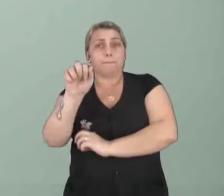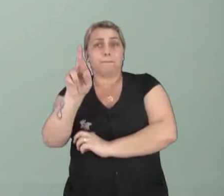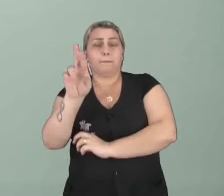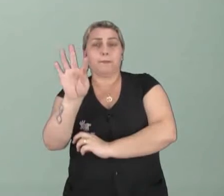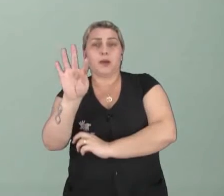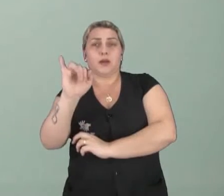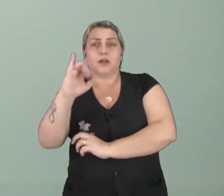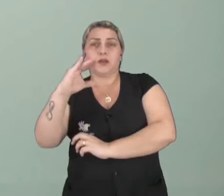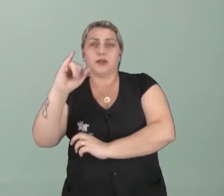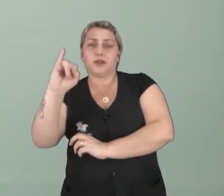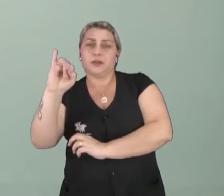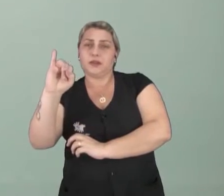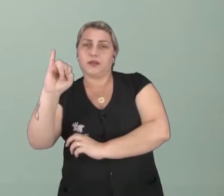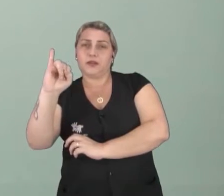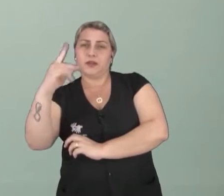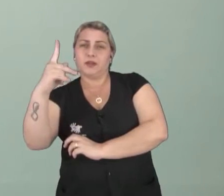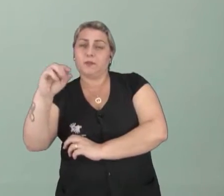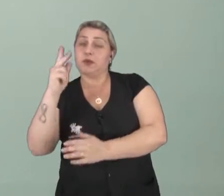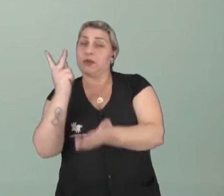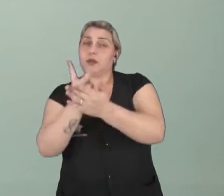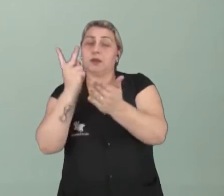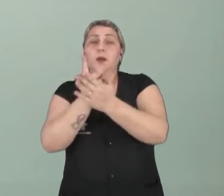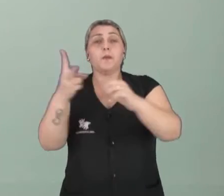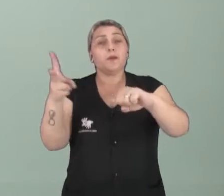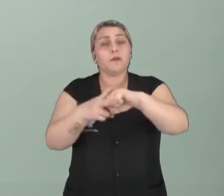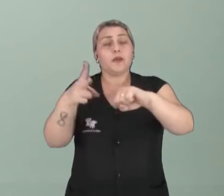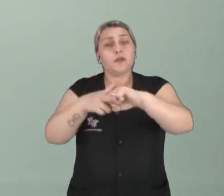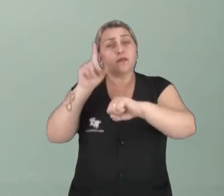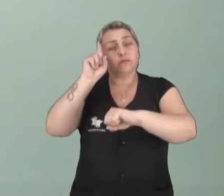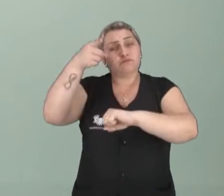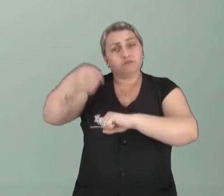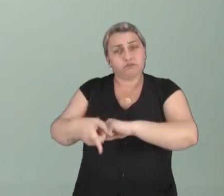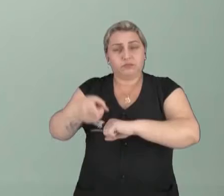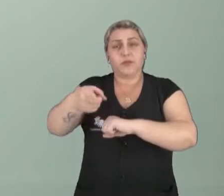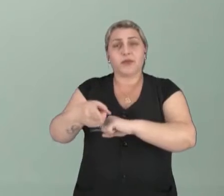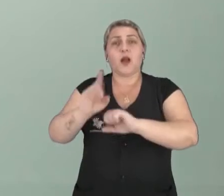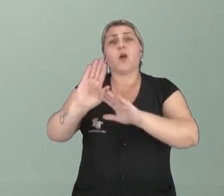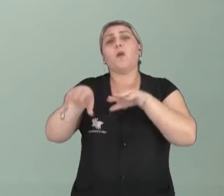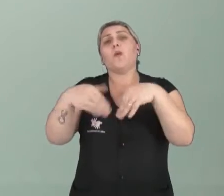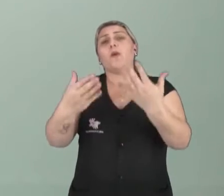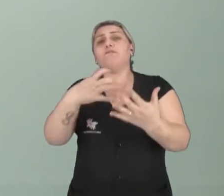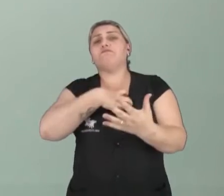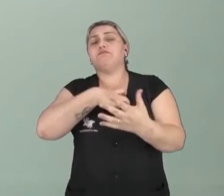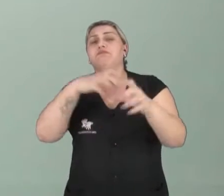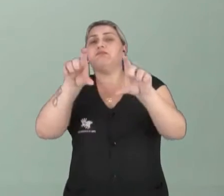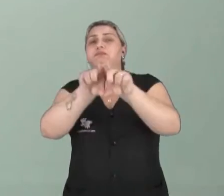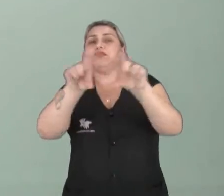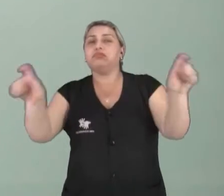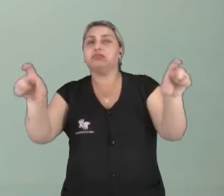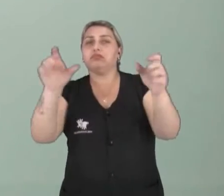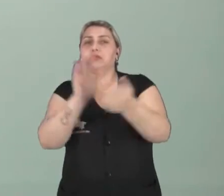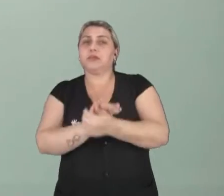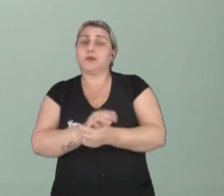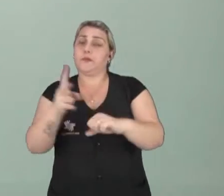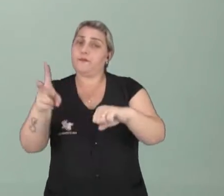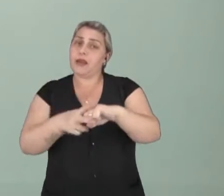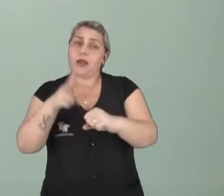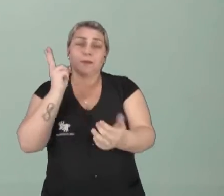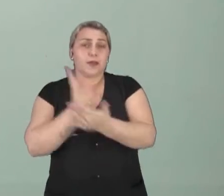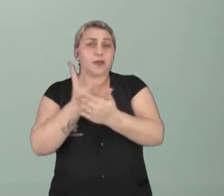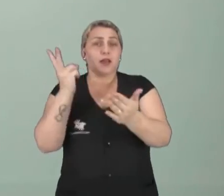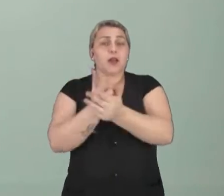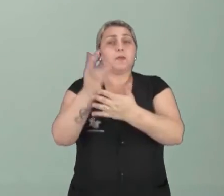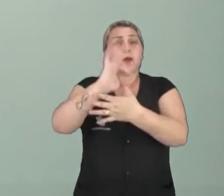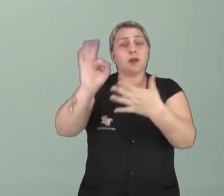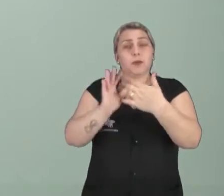o tipo de de oração Tá certo desde lá da primeira aula sobre isso a gente vem falando que o verbo é